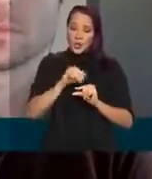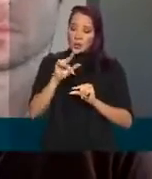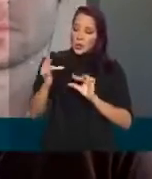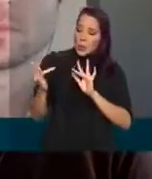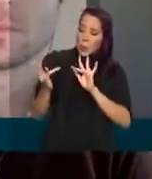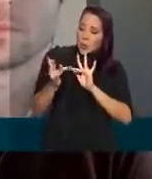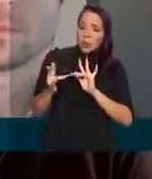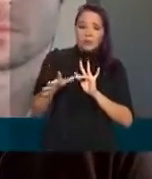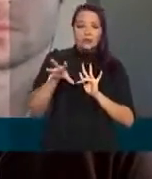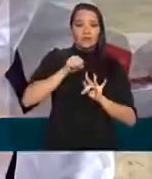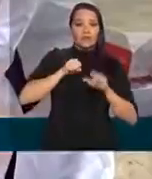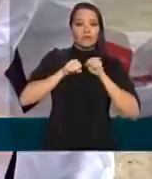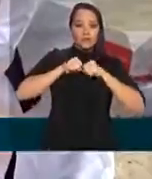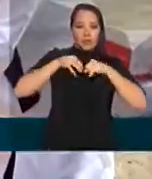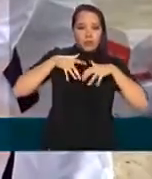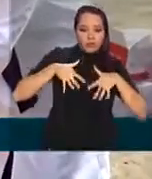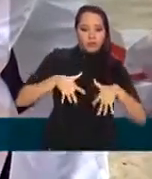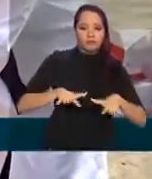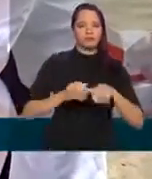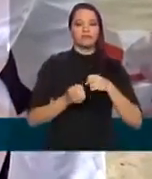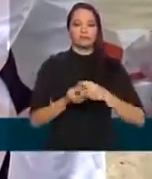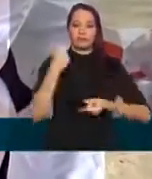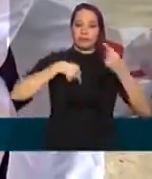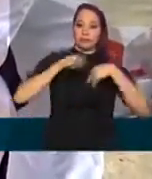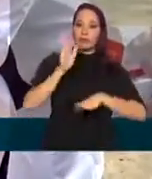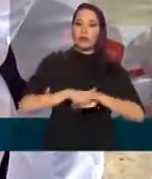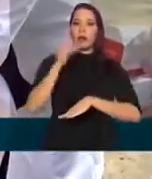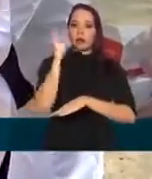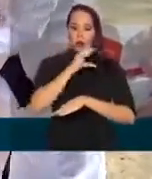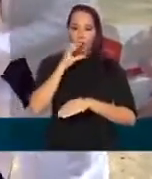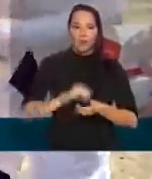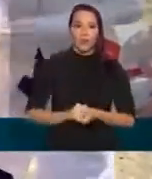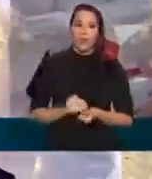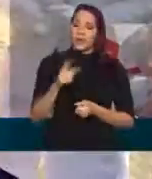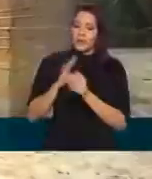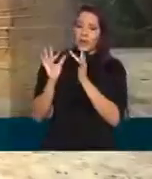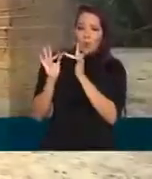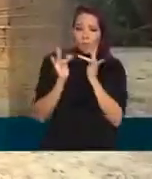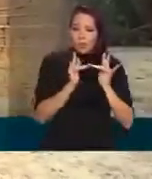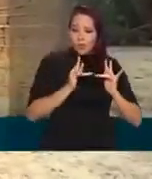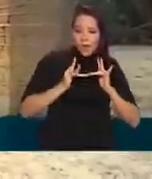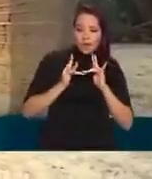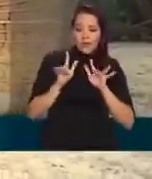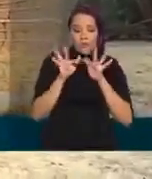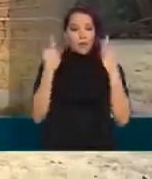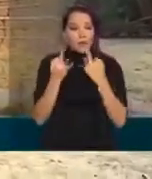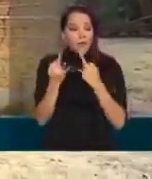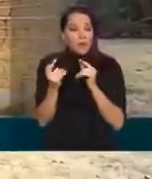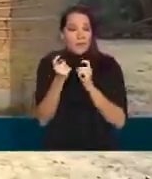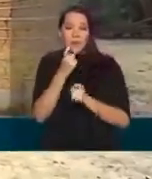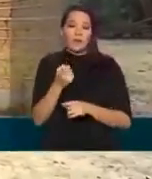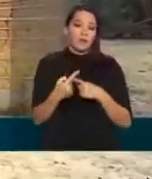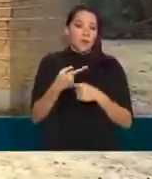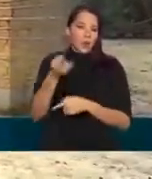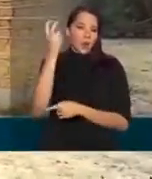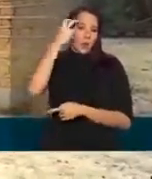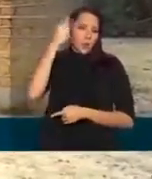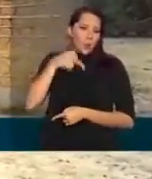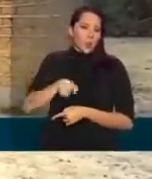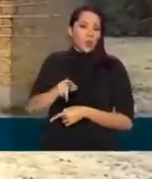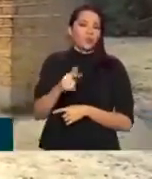contato acaba tendo uma proliferação maior e eles virgem no convívio social muito próximo que culturalmente não